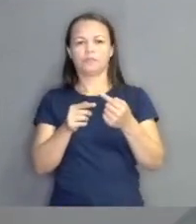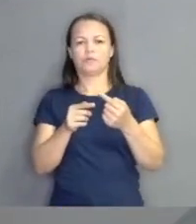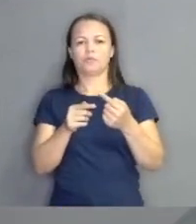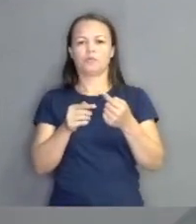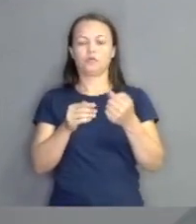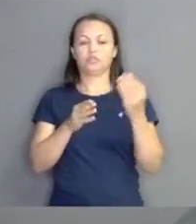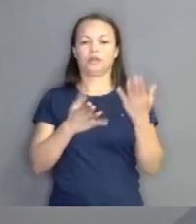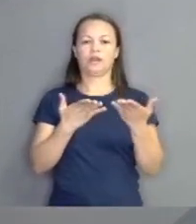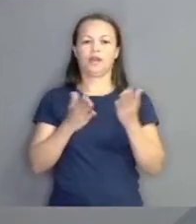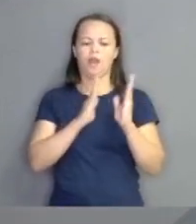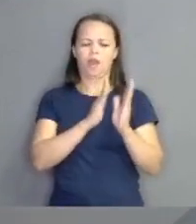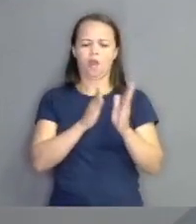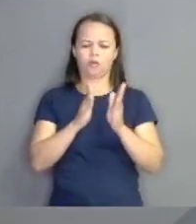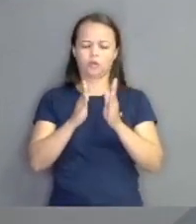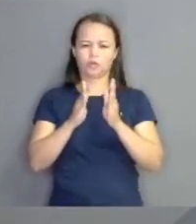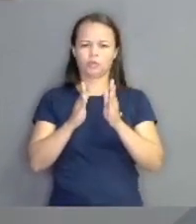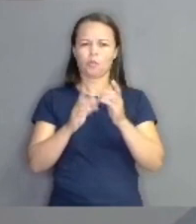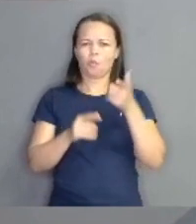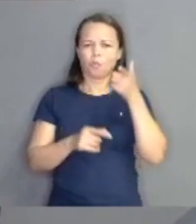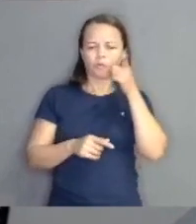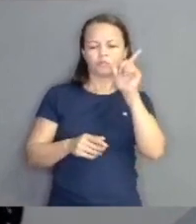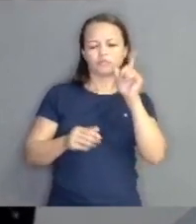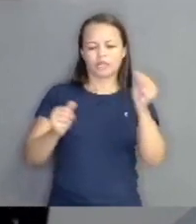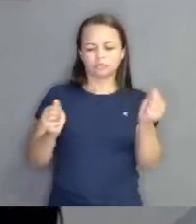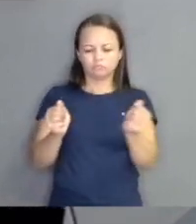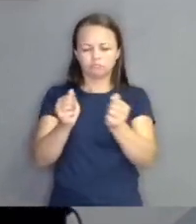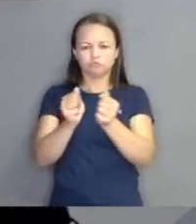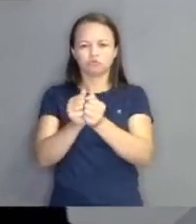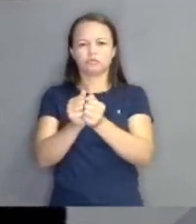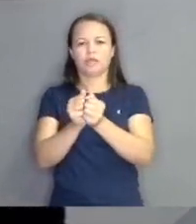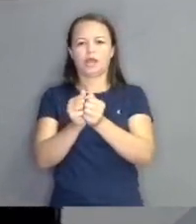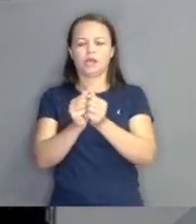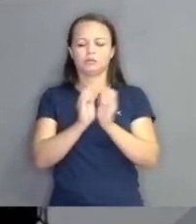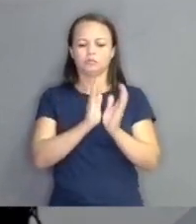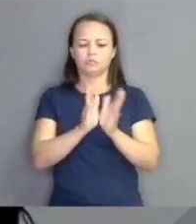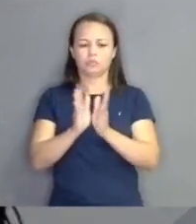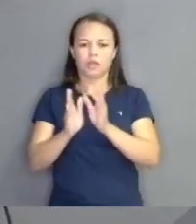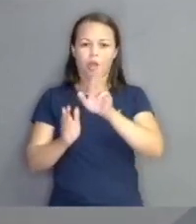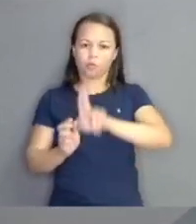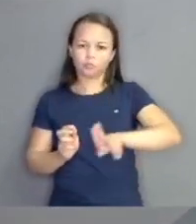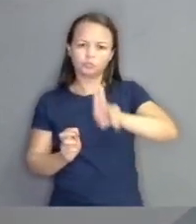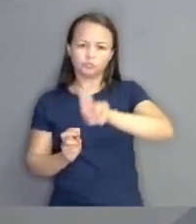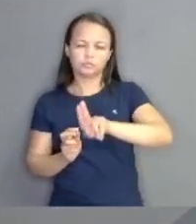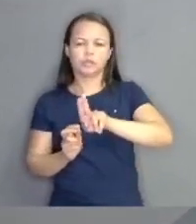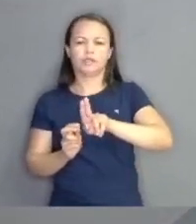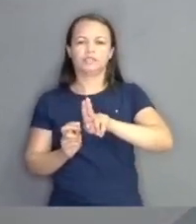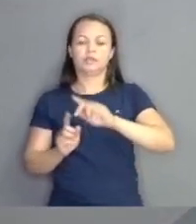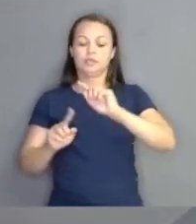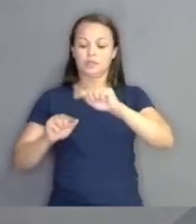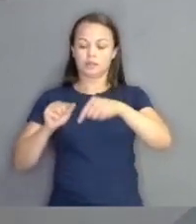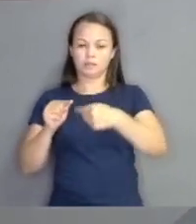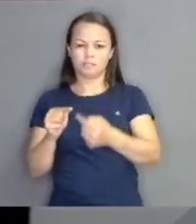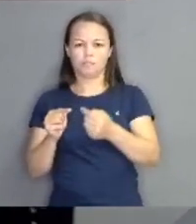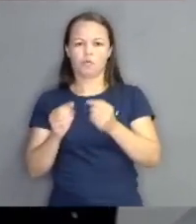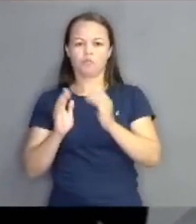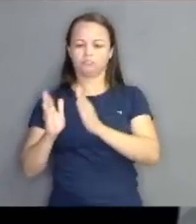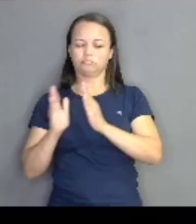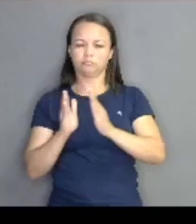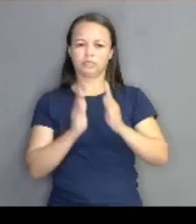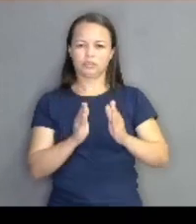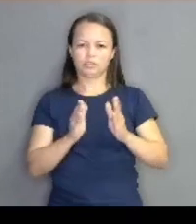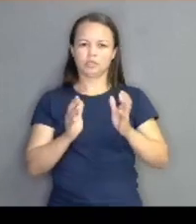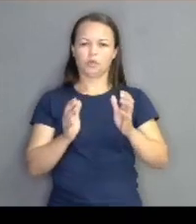Quando a gente consegue juntar todas essas unidades, depois das ordens, os números são agrupados